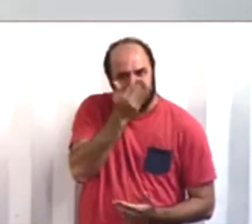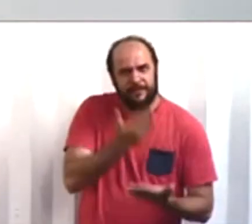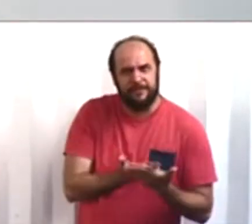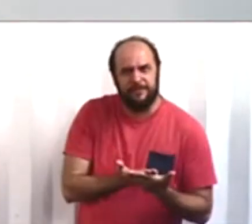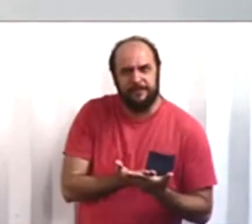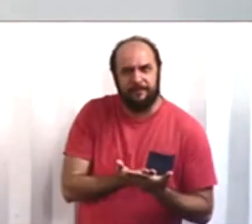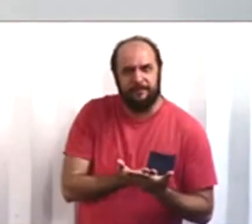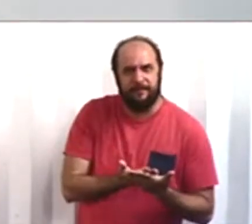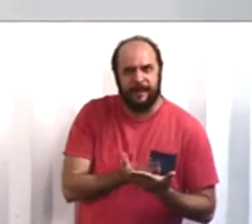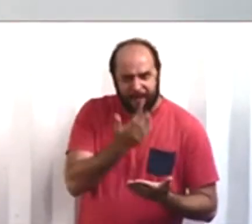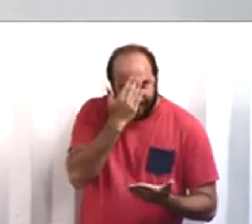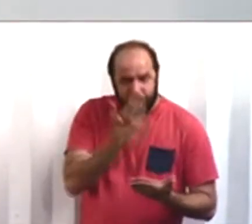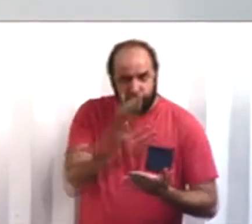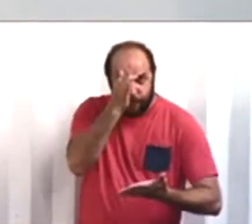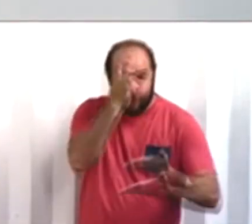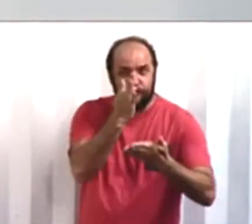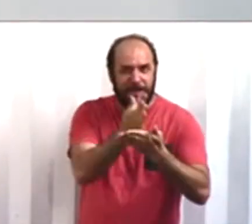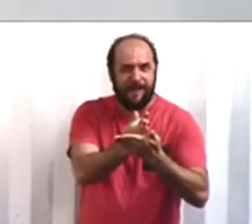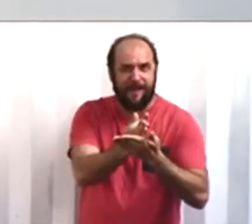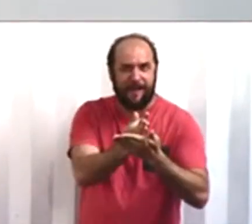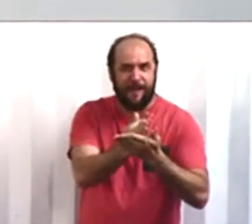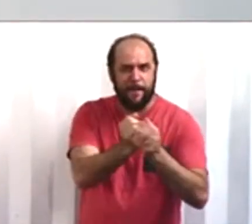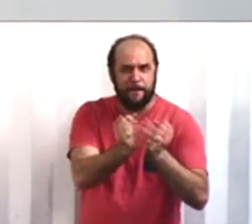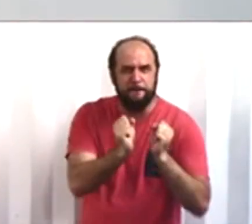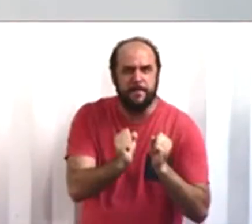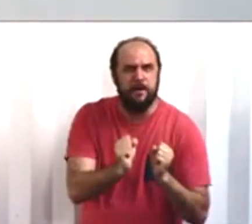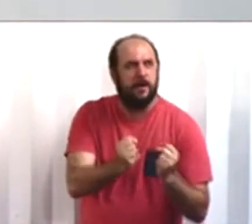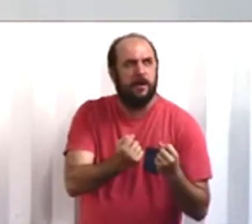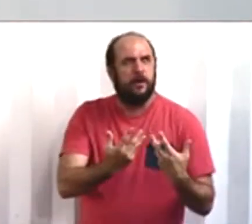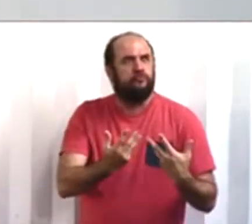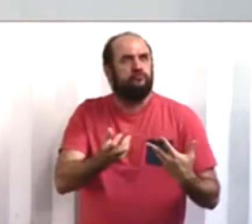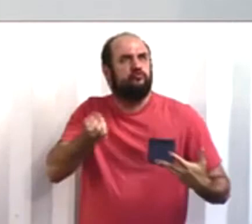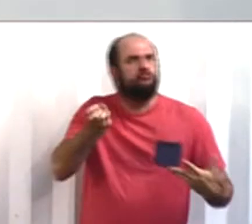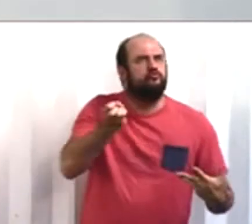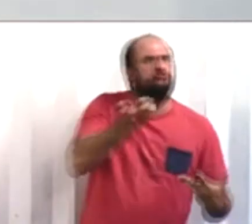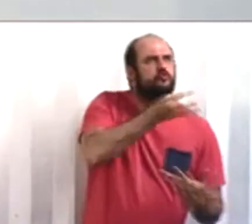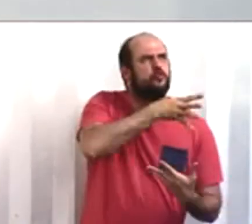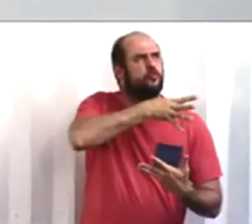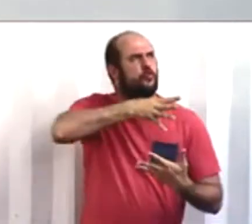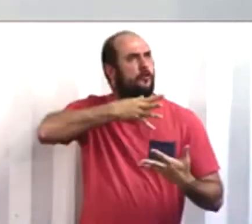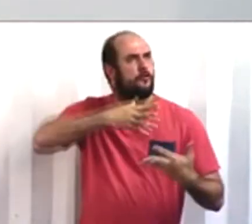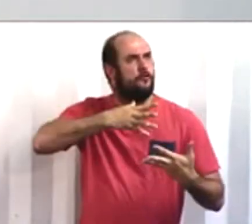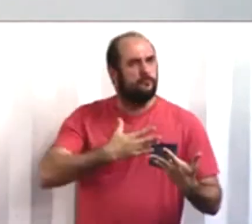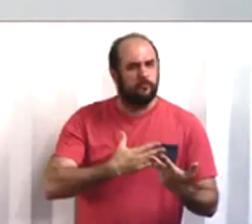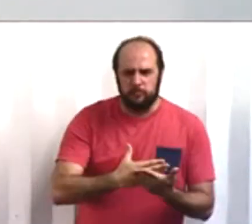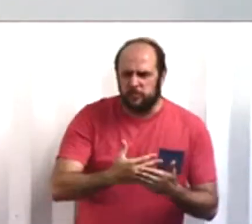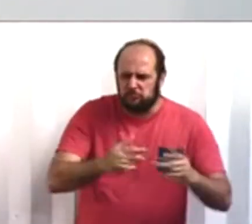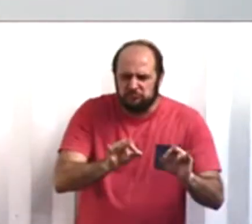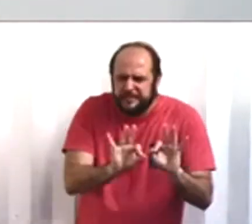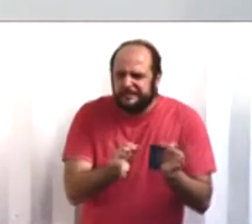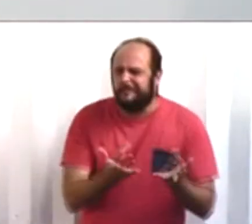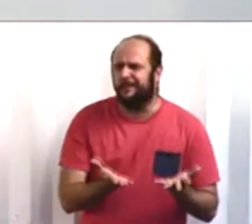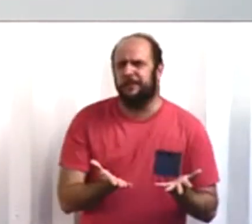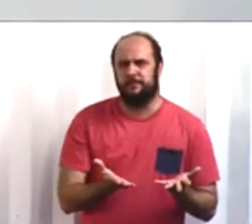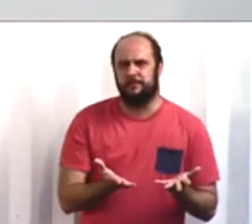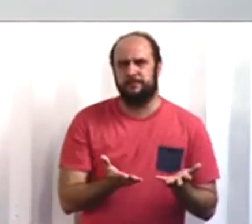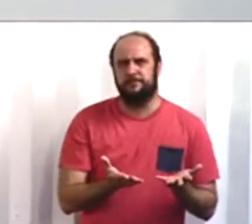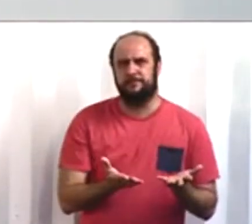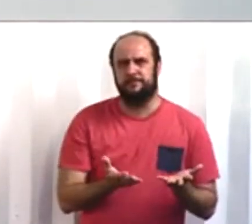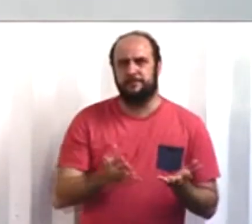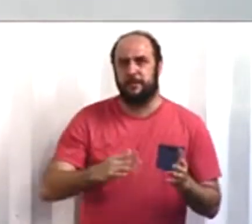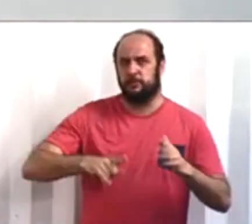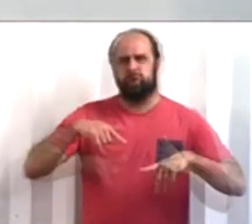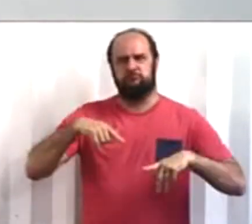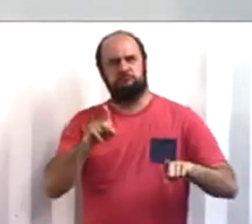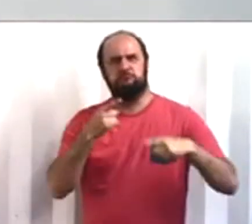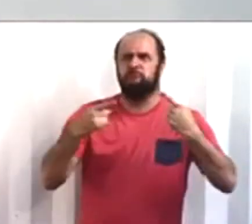que a fé, ela pode ter algo novo a partir de coisas, por exemplo, muito simples? Enquanto a gente canta